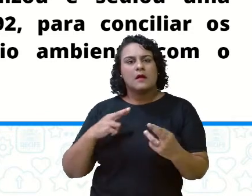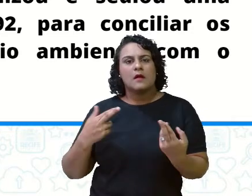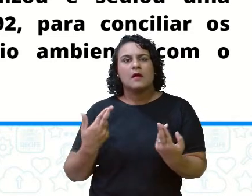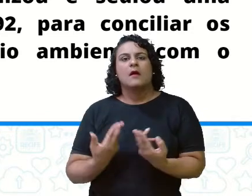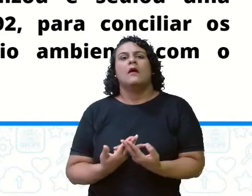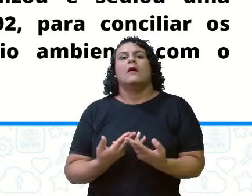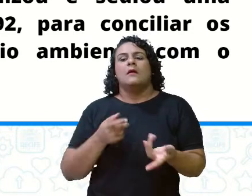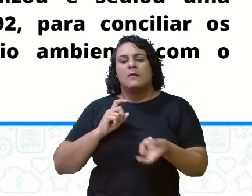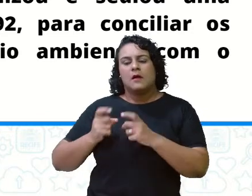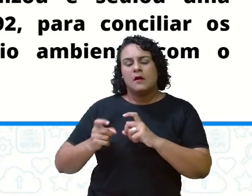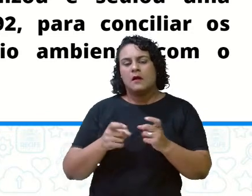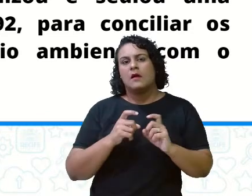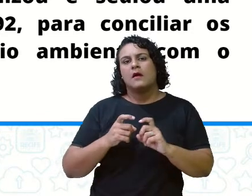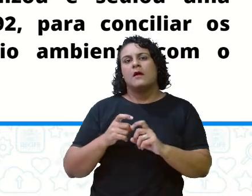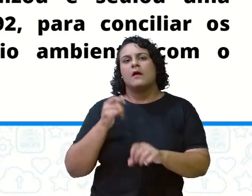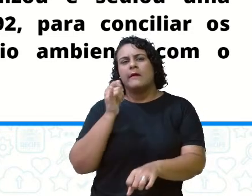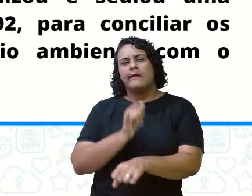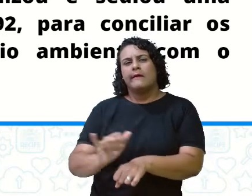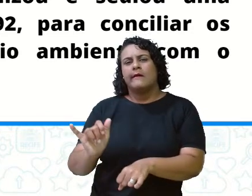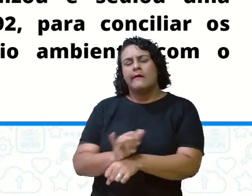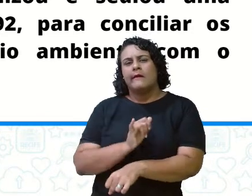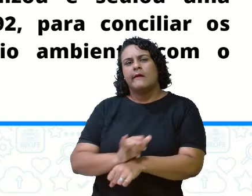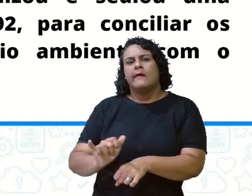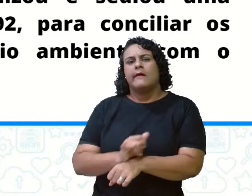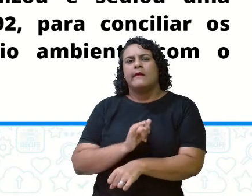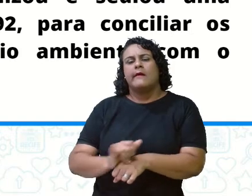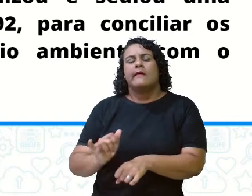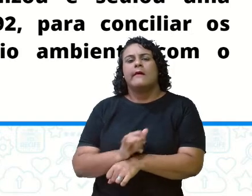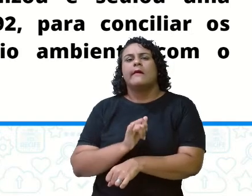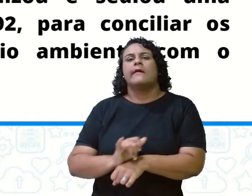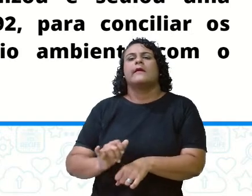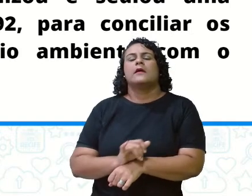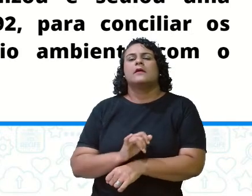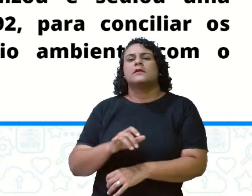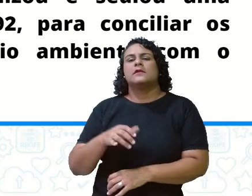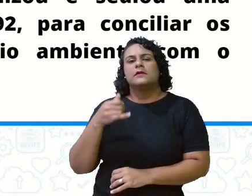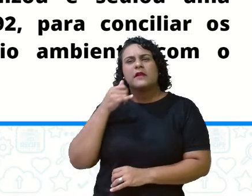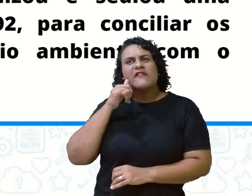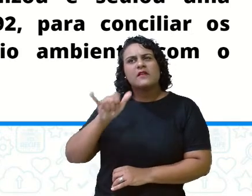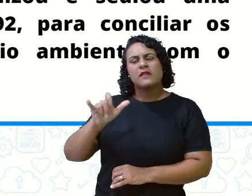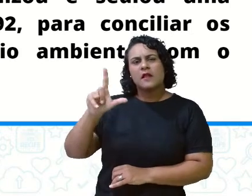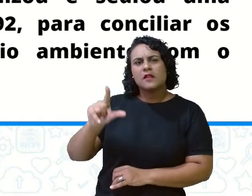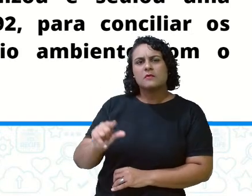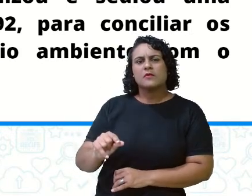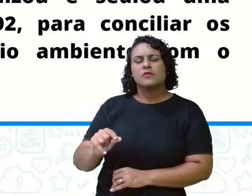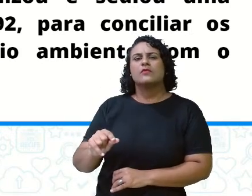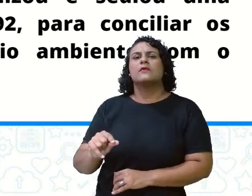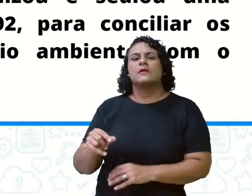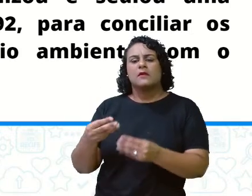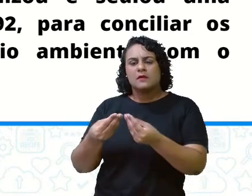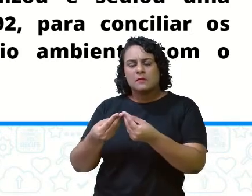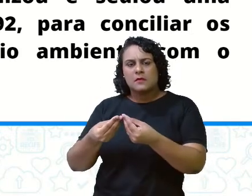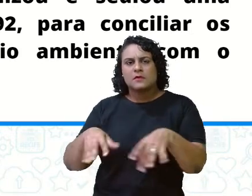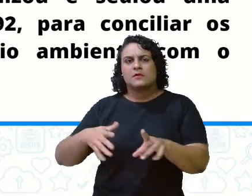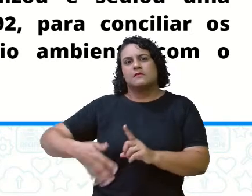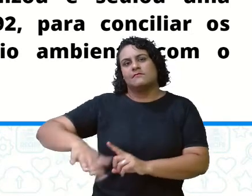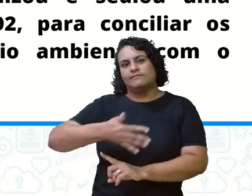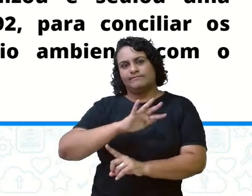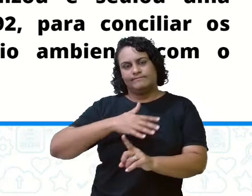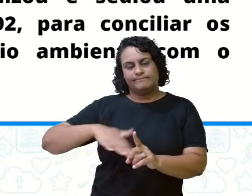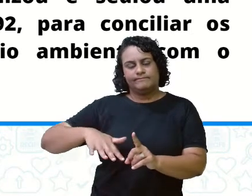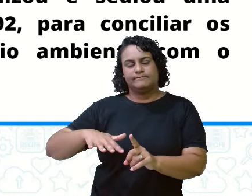para discutir formas de amenizar os danos ao meio ambiente, tá? Como eu disse para